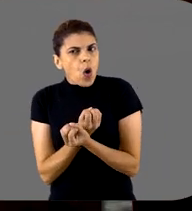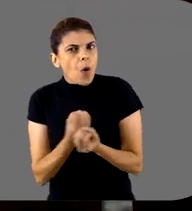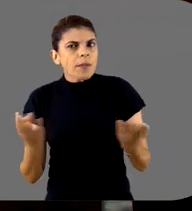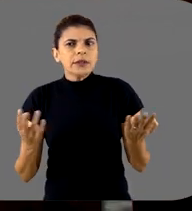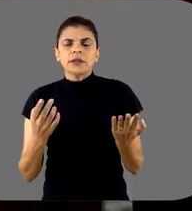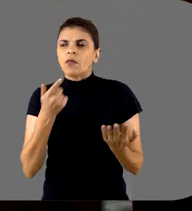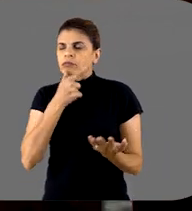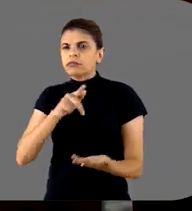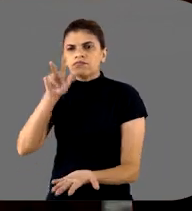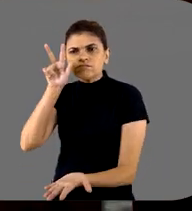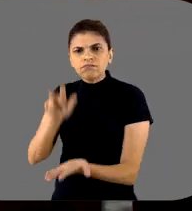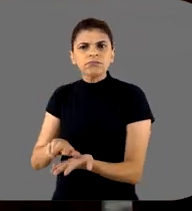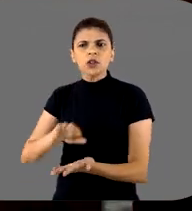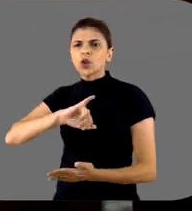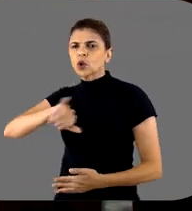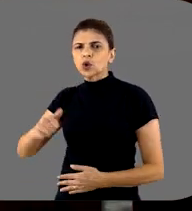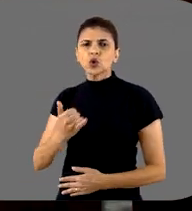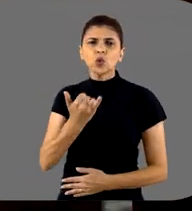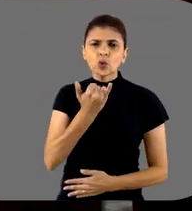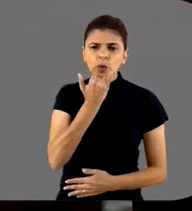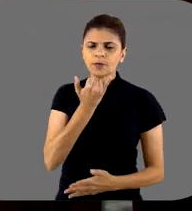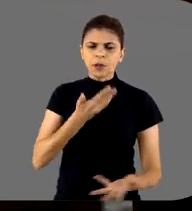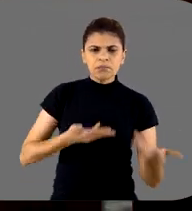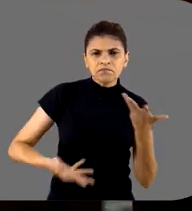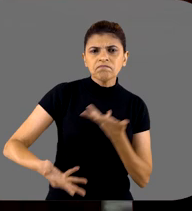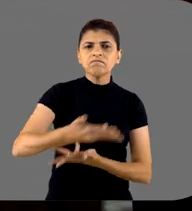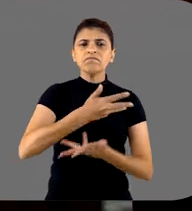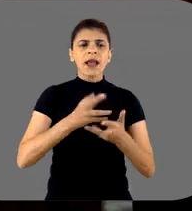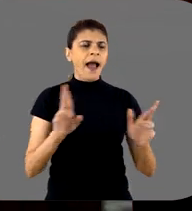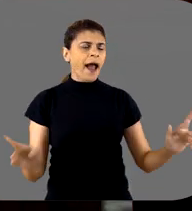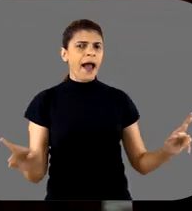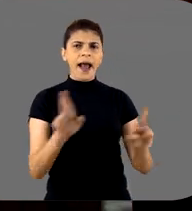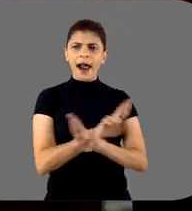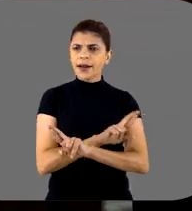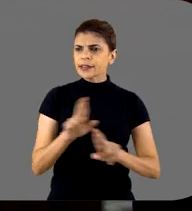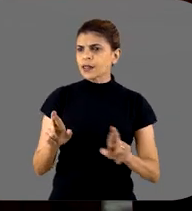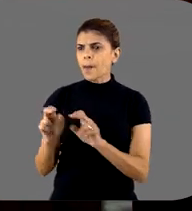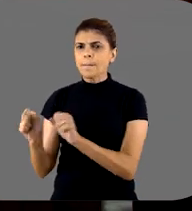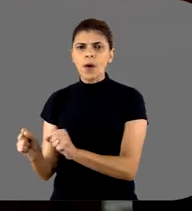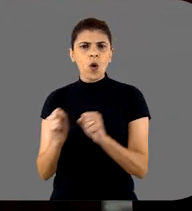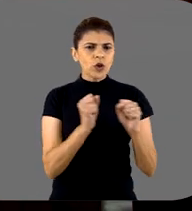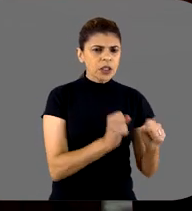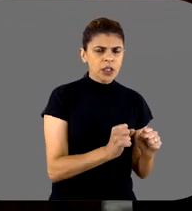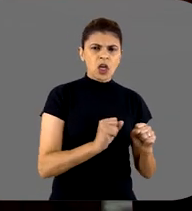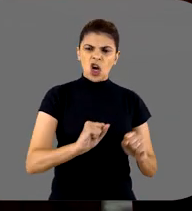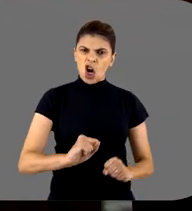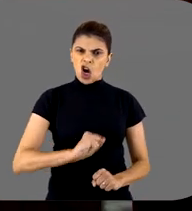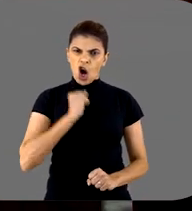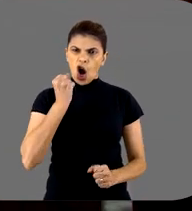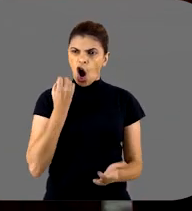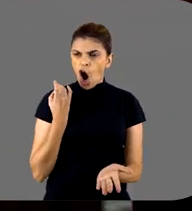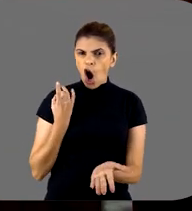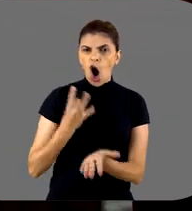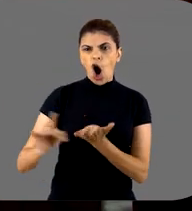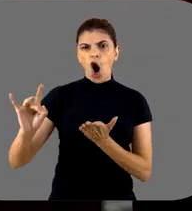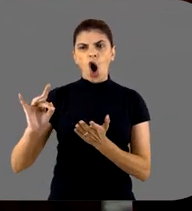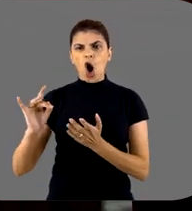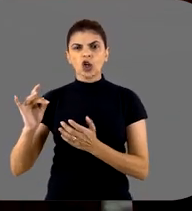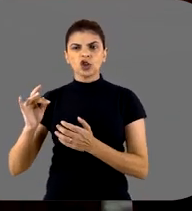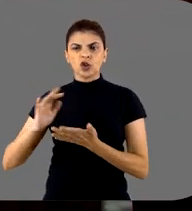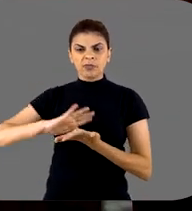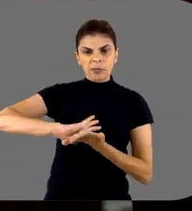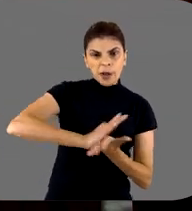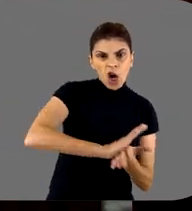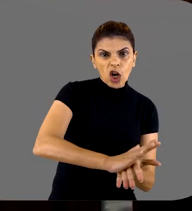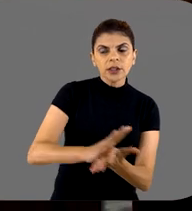que nos legitima, que nos justifica em nossas raivas, em nossas relações de poder, em nossos ódios contra determinado grupo, em